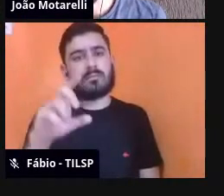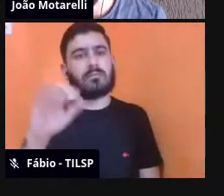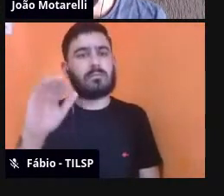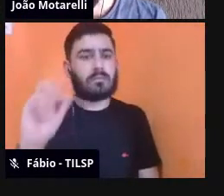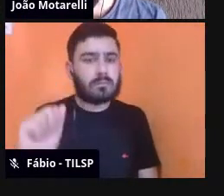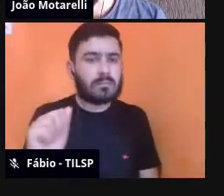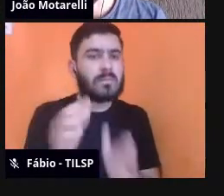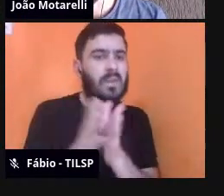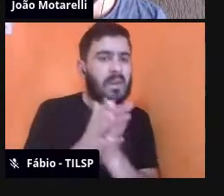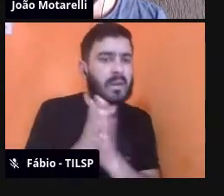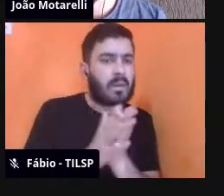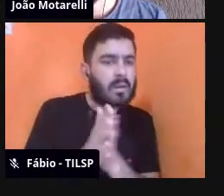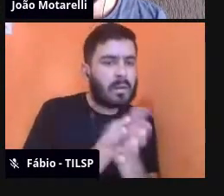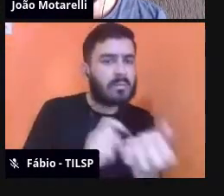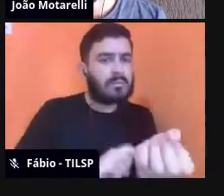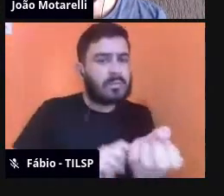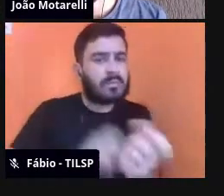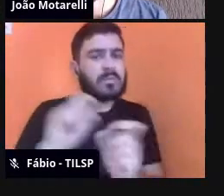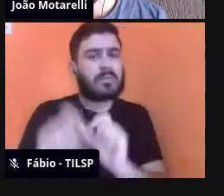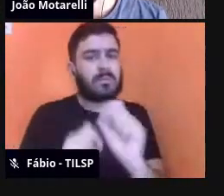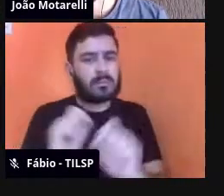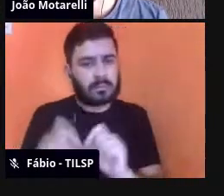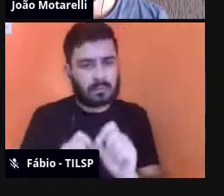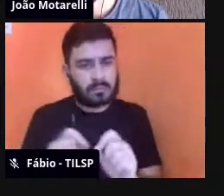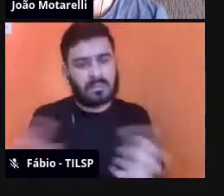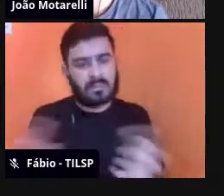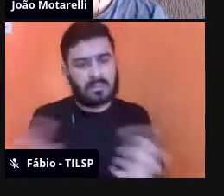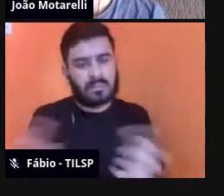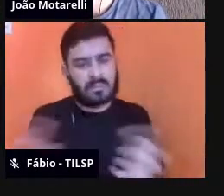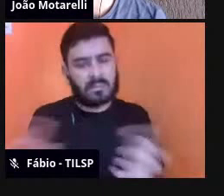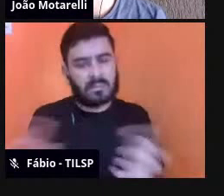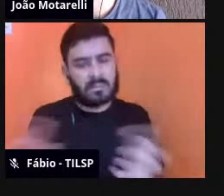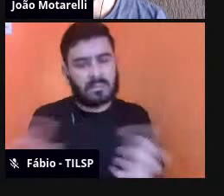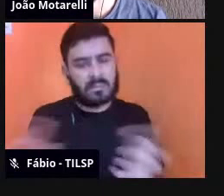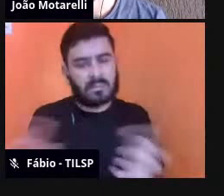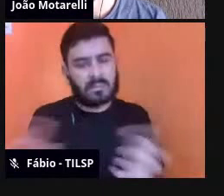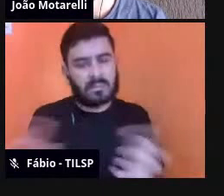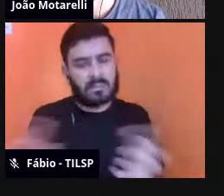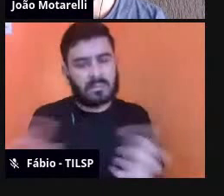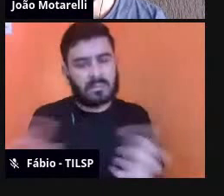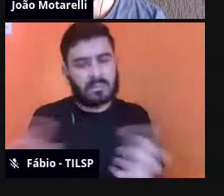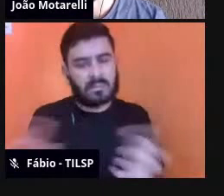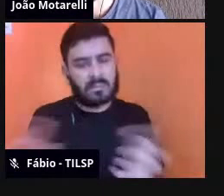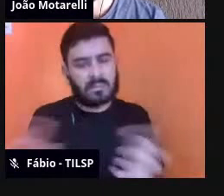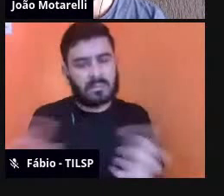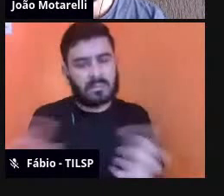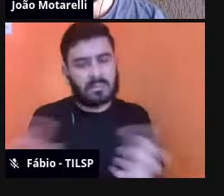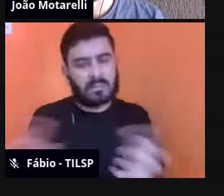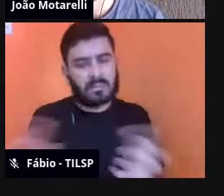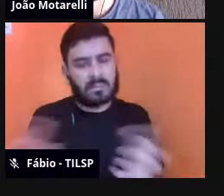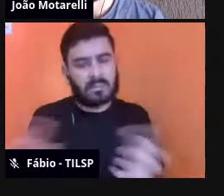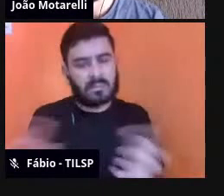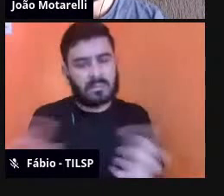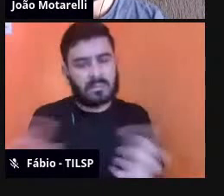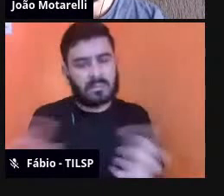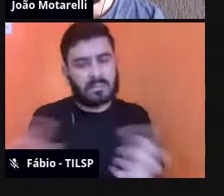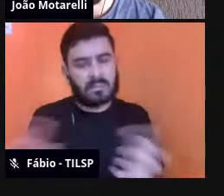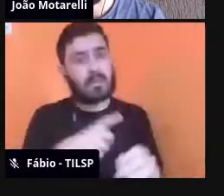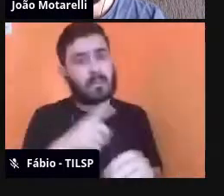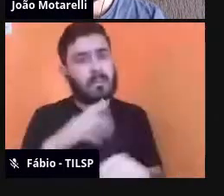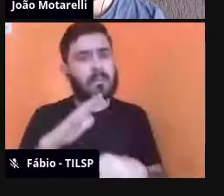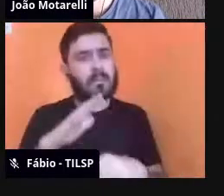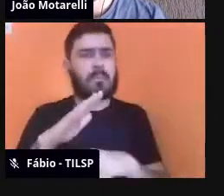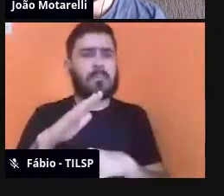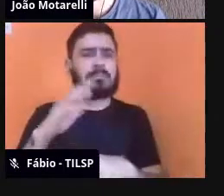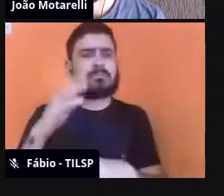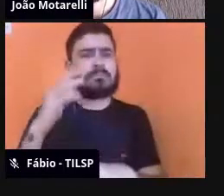nervosa hoje é um dos pontos mais emergentes quando a gente fala de transtornos alimentares em acadêmicos de